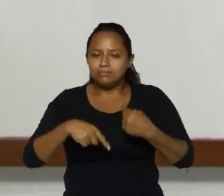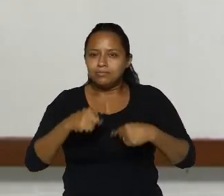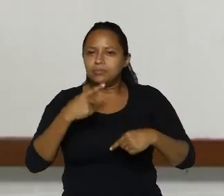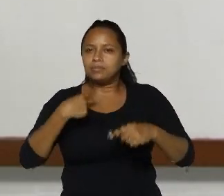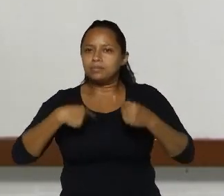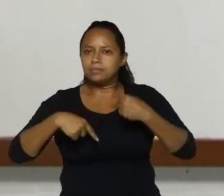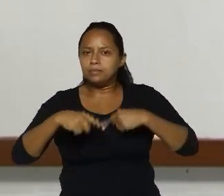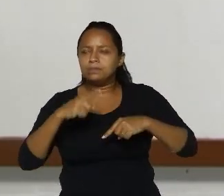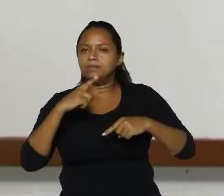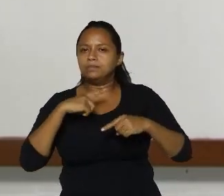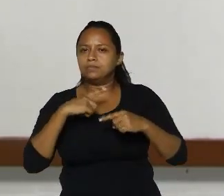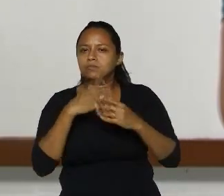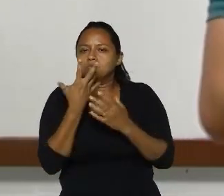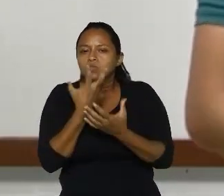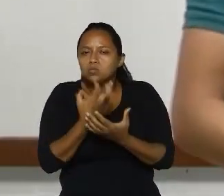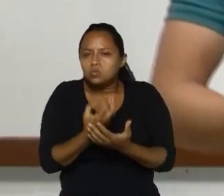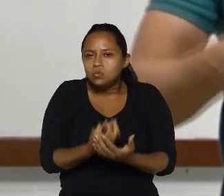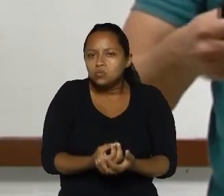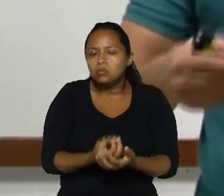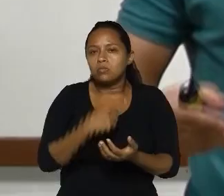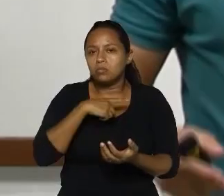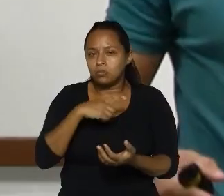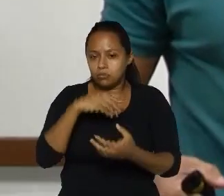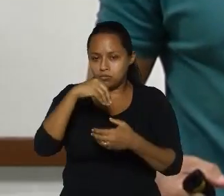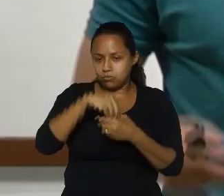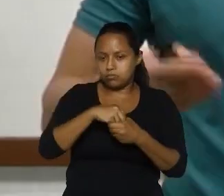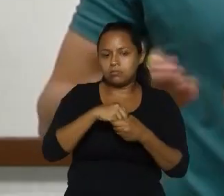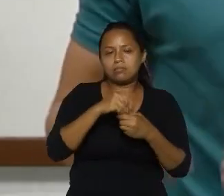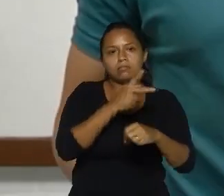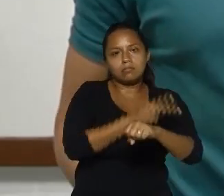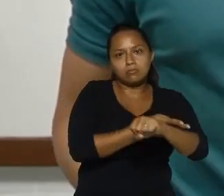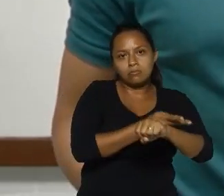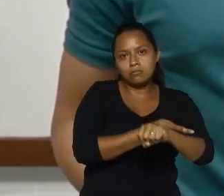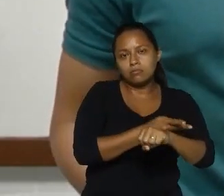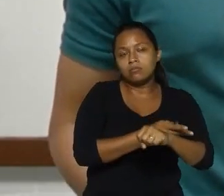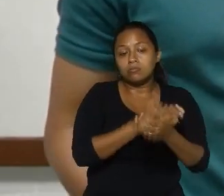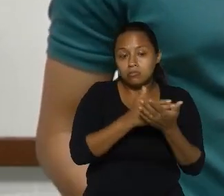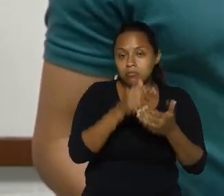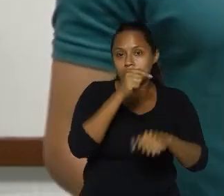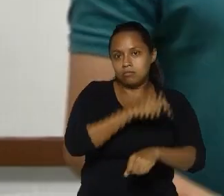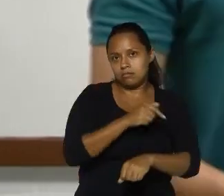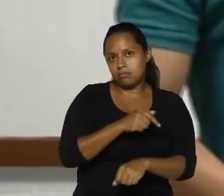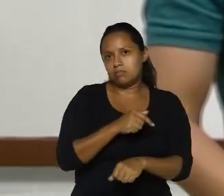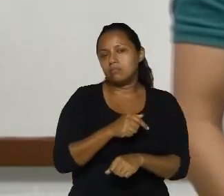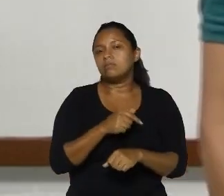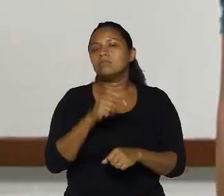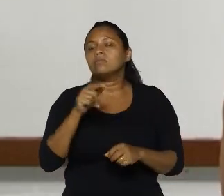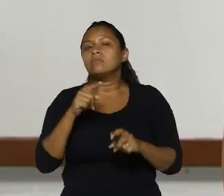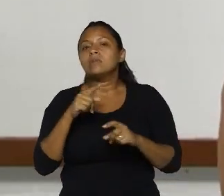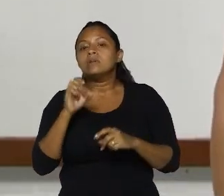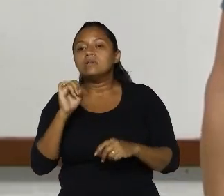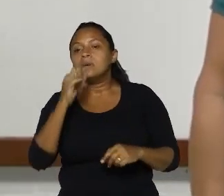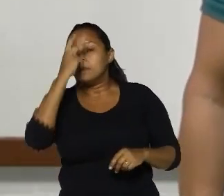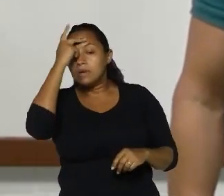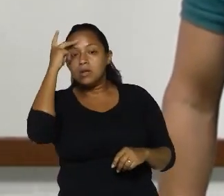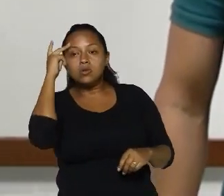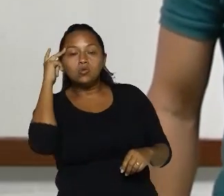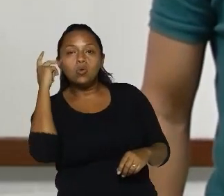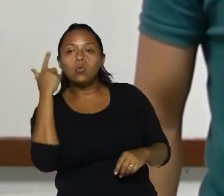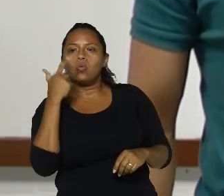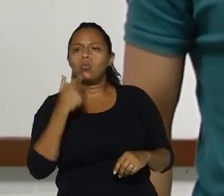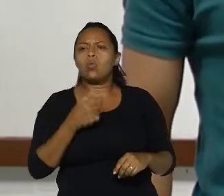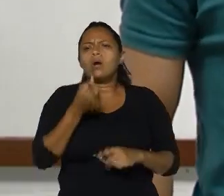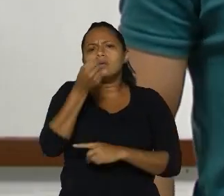dessas substâncias. Isso acontece no plasma, através do plasma. Quando alguém recebe algum tipo